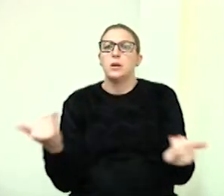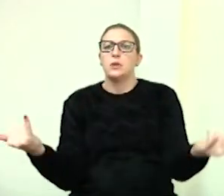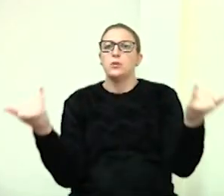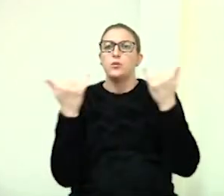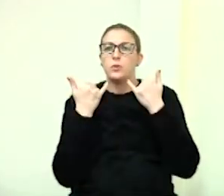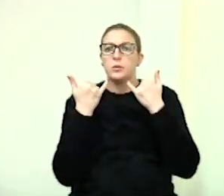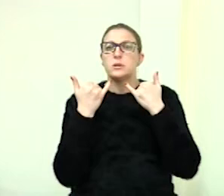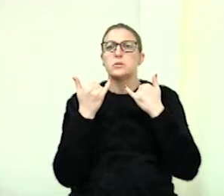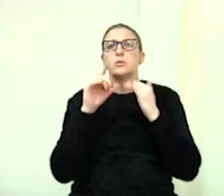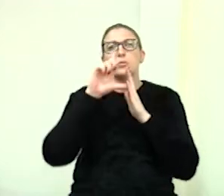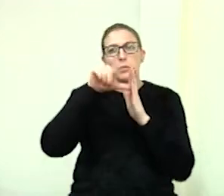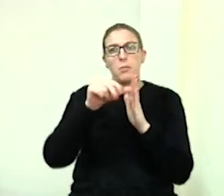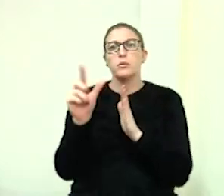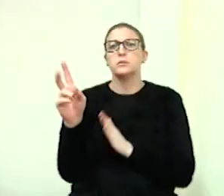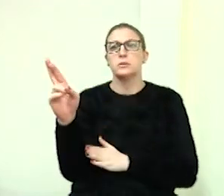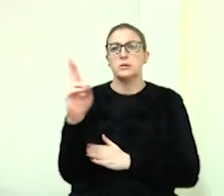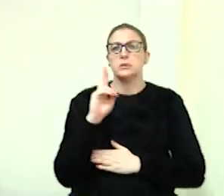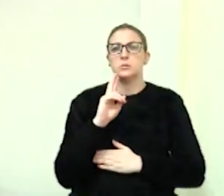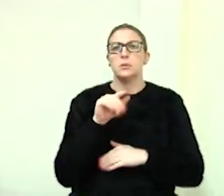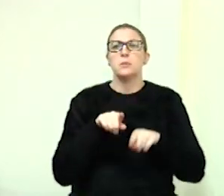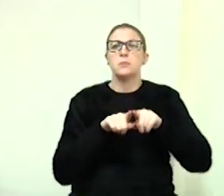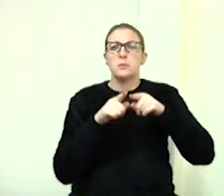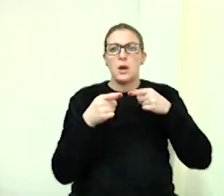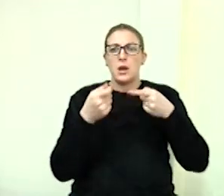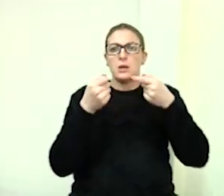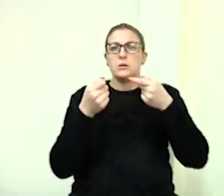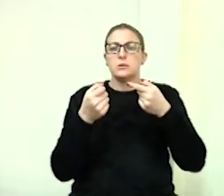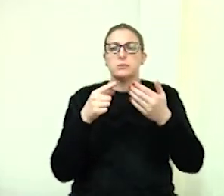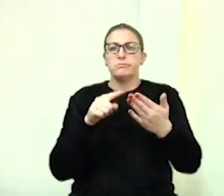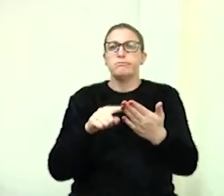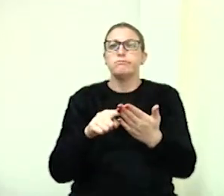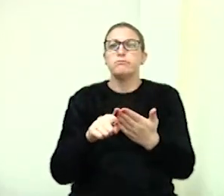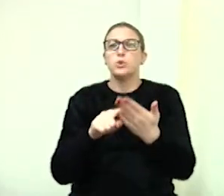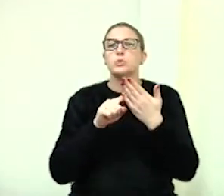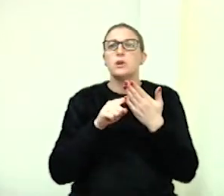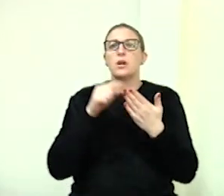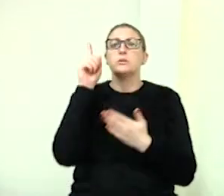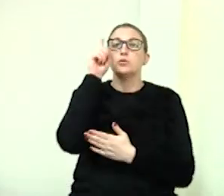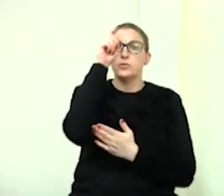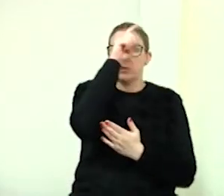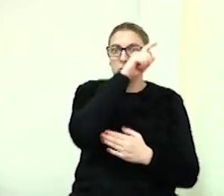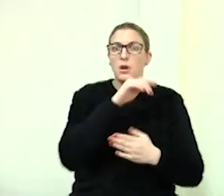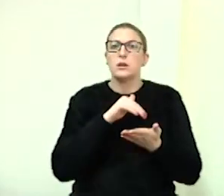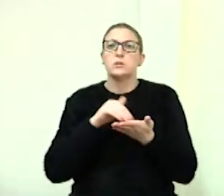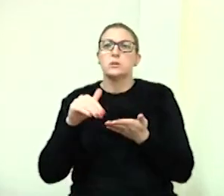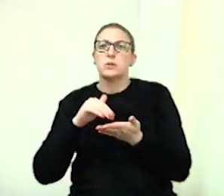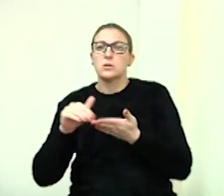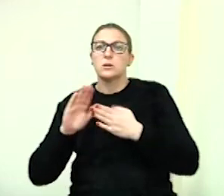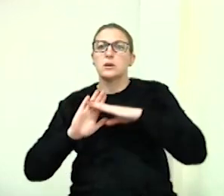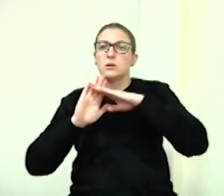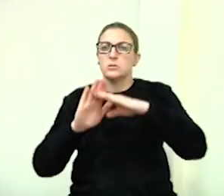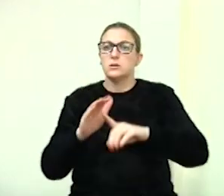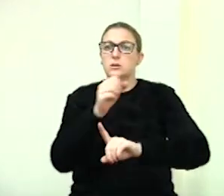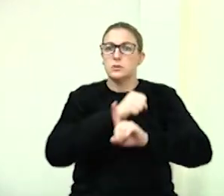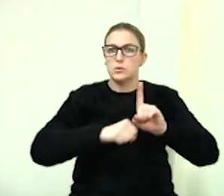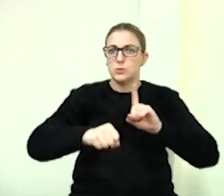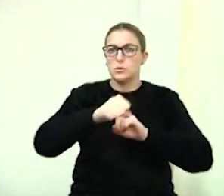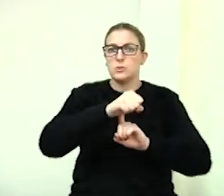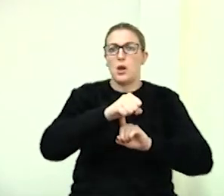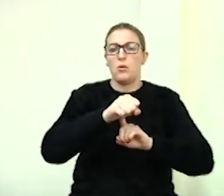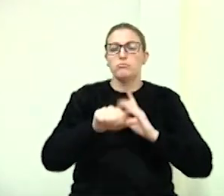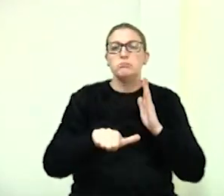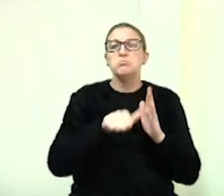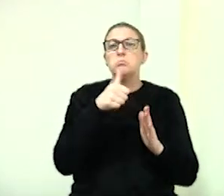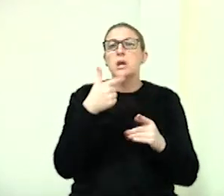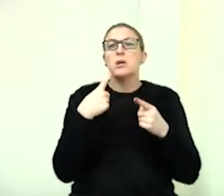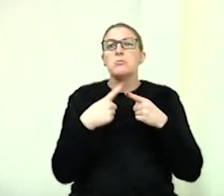Mas me colocavam algumas dificuldades que a Secretaria de Assistência Social teve nesse momento. Primeiro que a pandemia foi uma coisa de uma hora para outra,